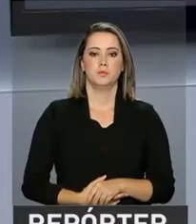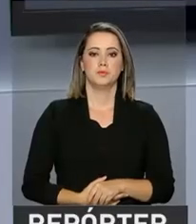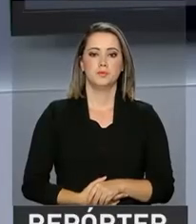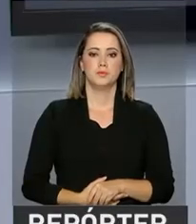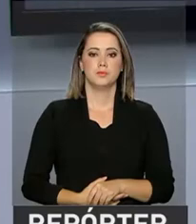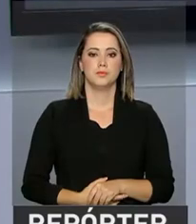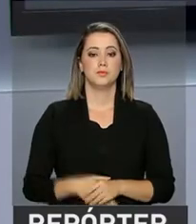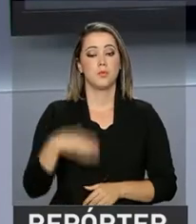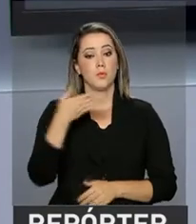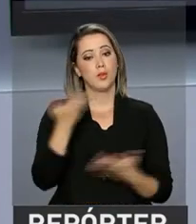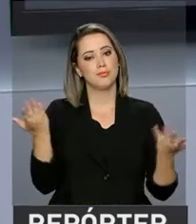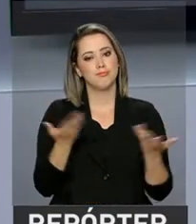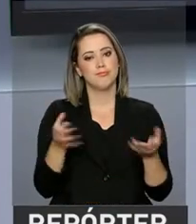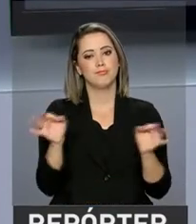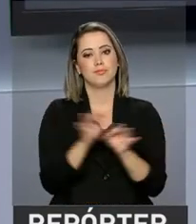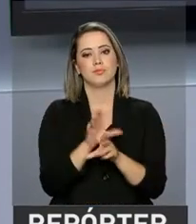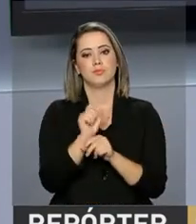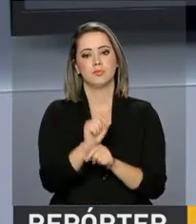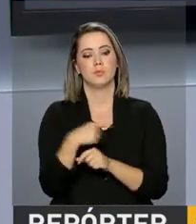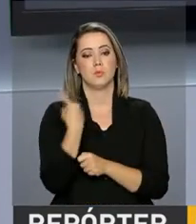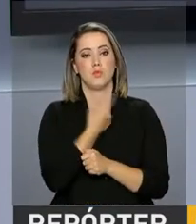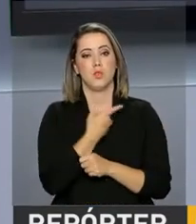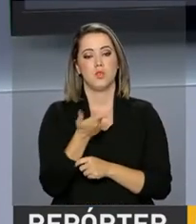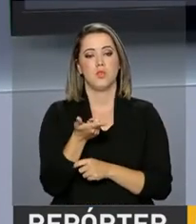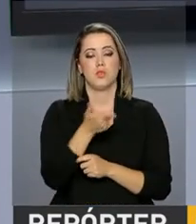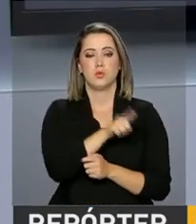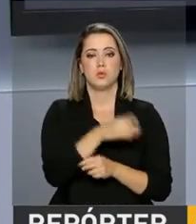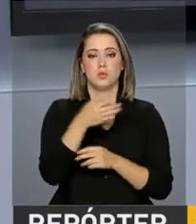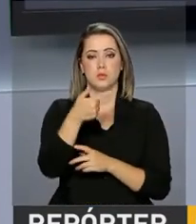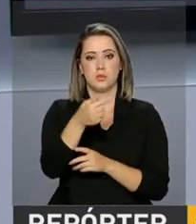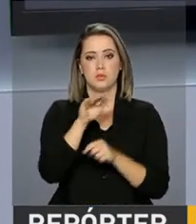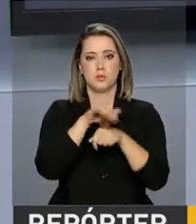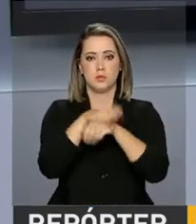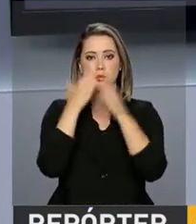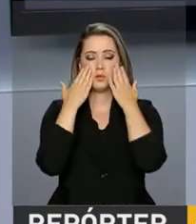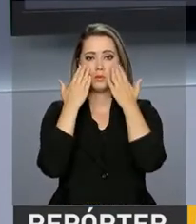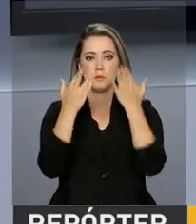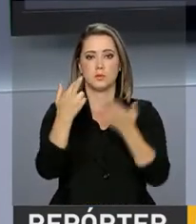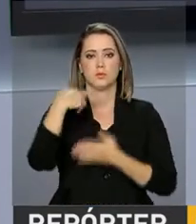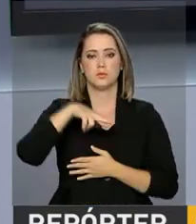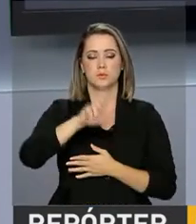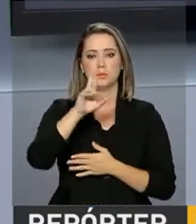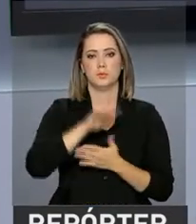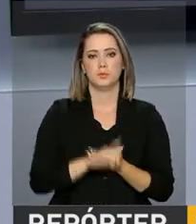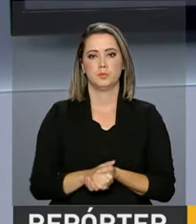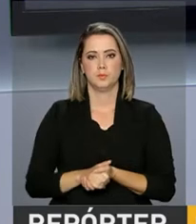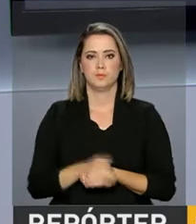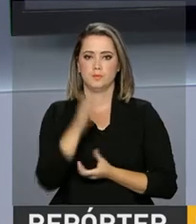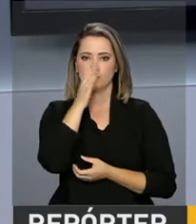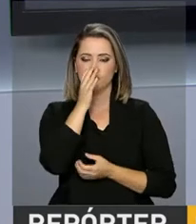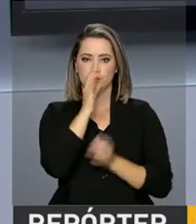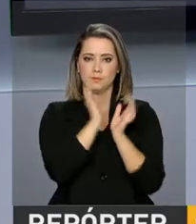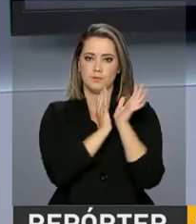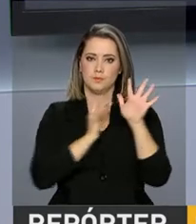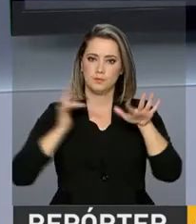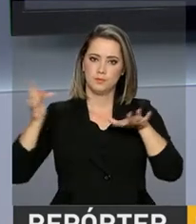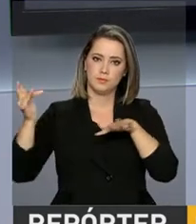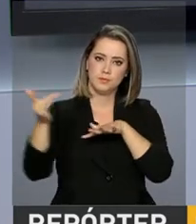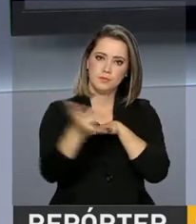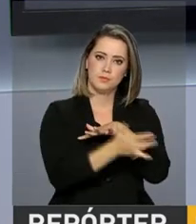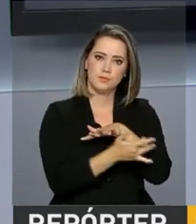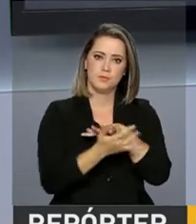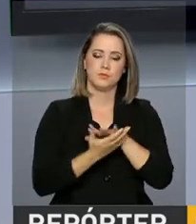esta edição termina por aqui nós voltamos às sete da noite no próximo repórter ele br acompanha as novidades também